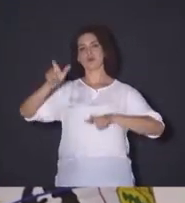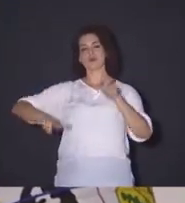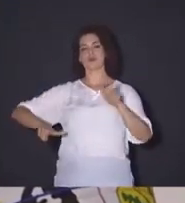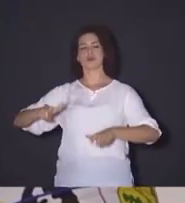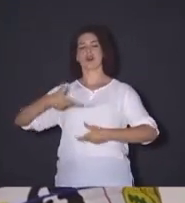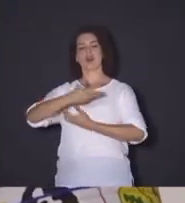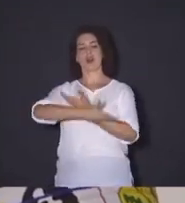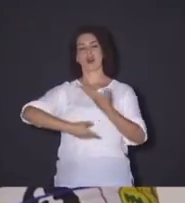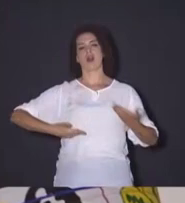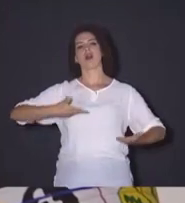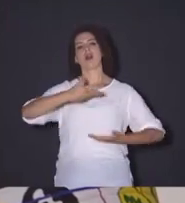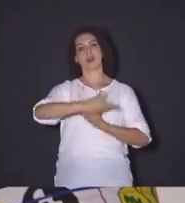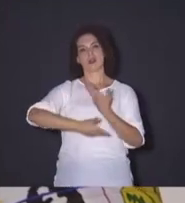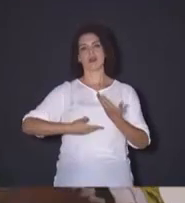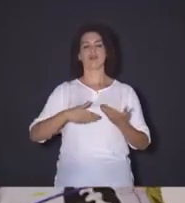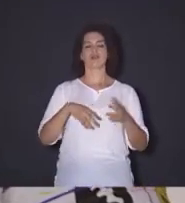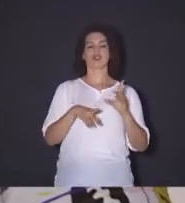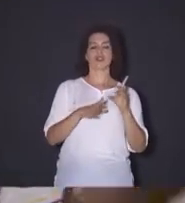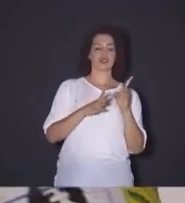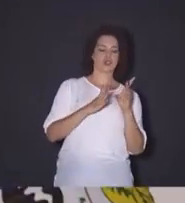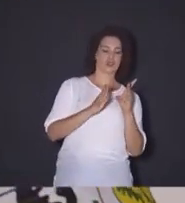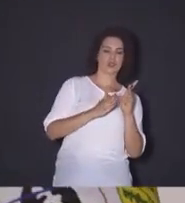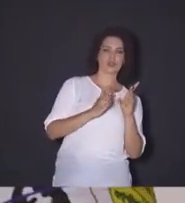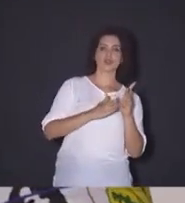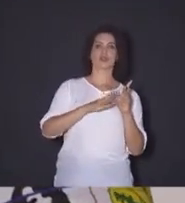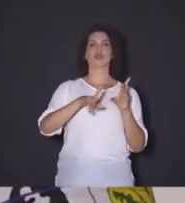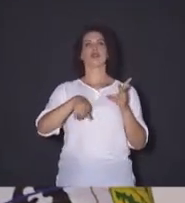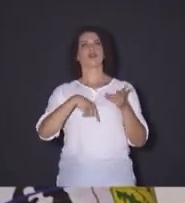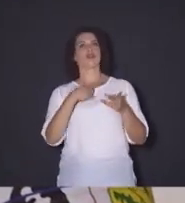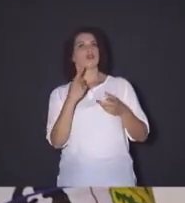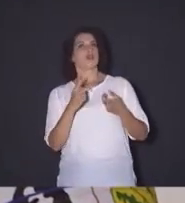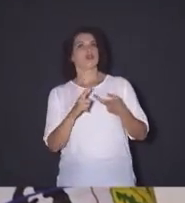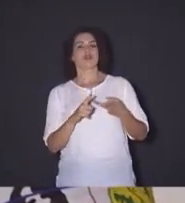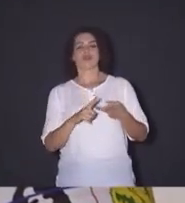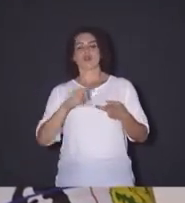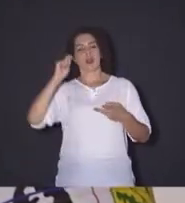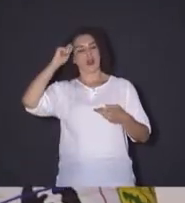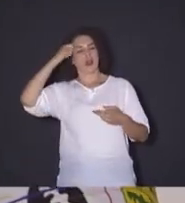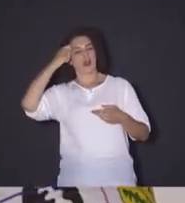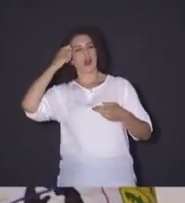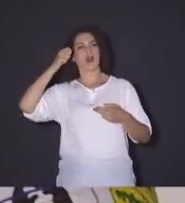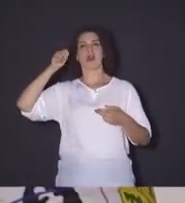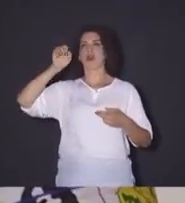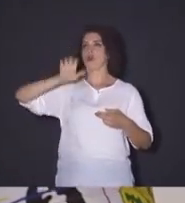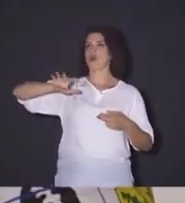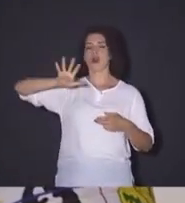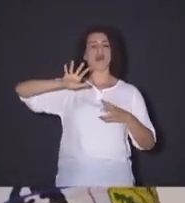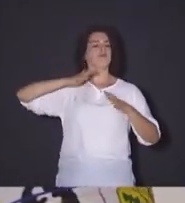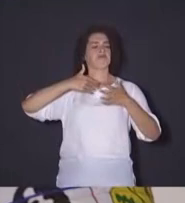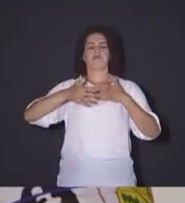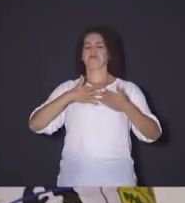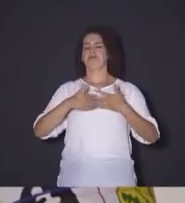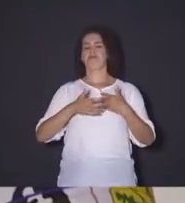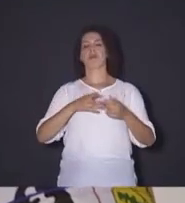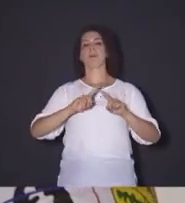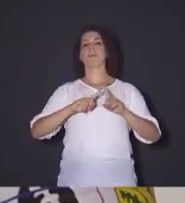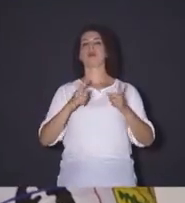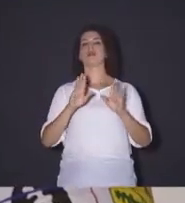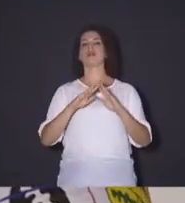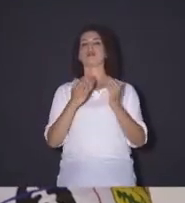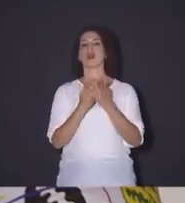vindo ou seja indígena ou seja descendente afro ou seja descendente europeu mas que ela se adapta todo esse universo